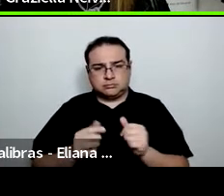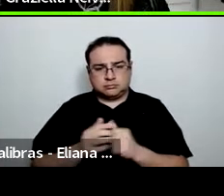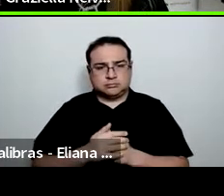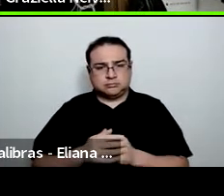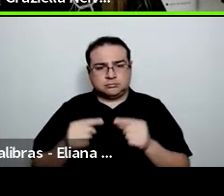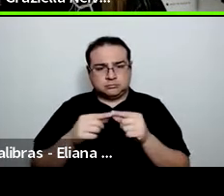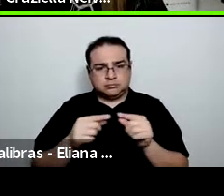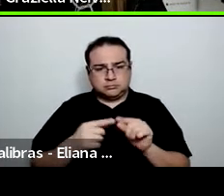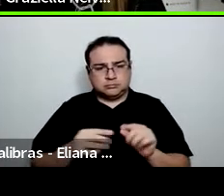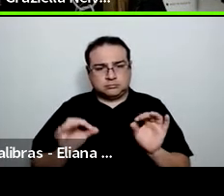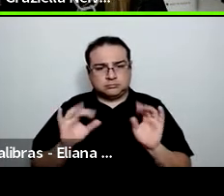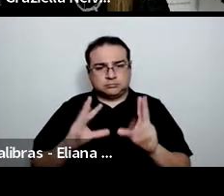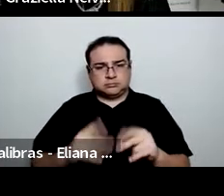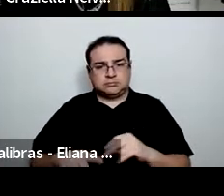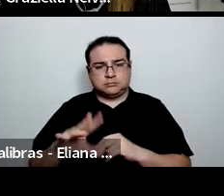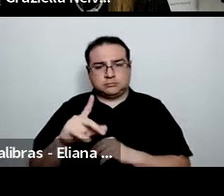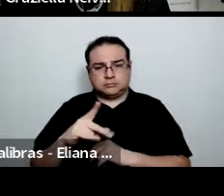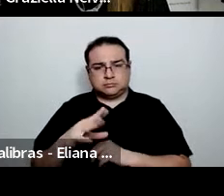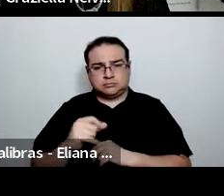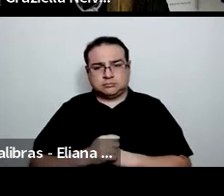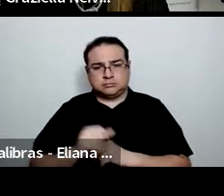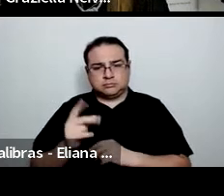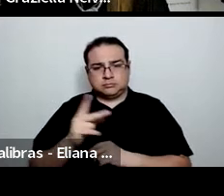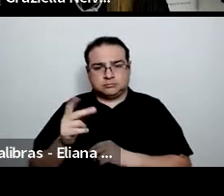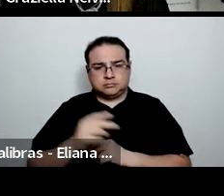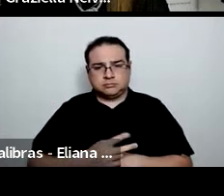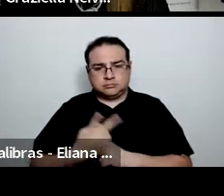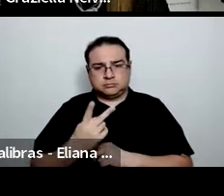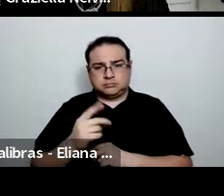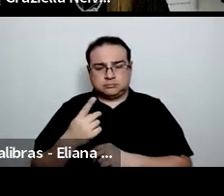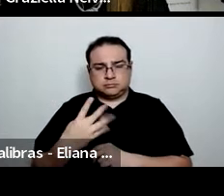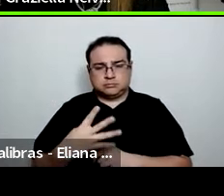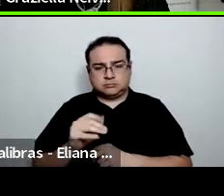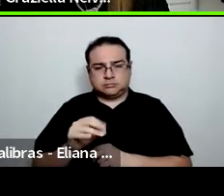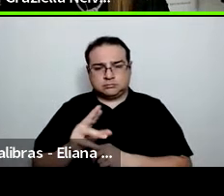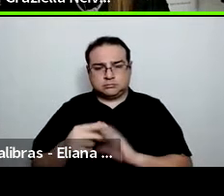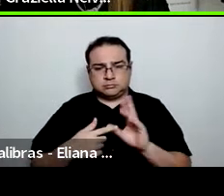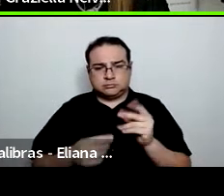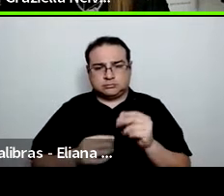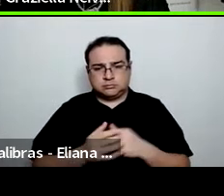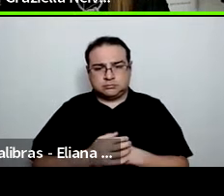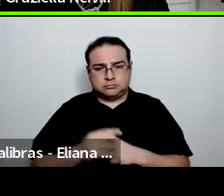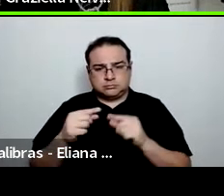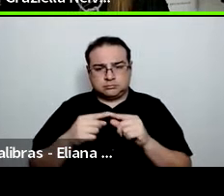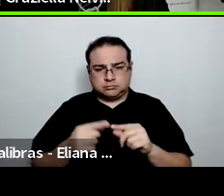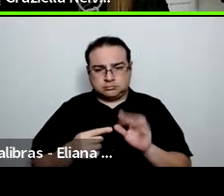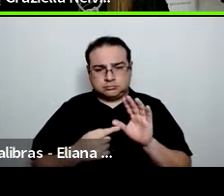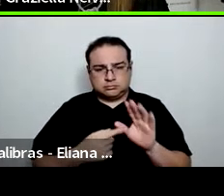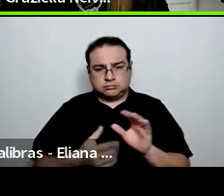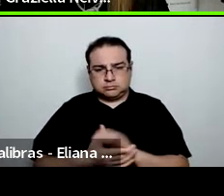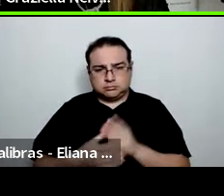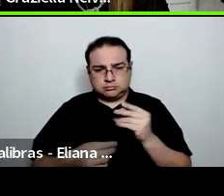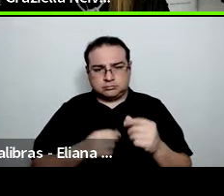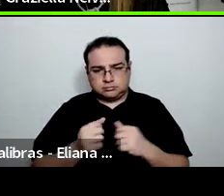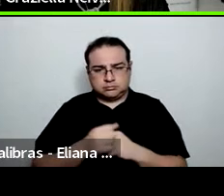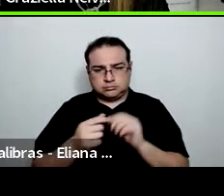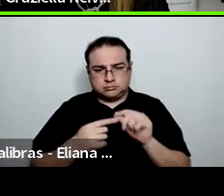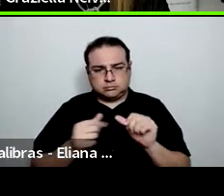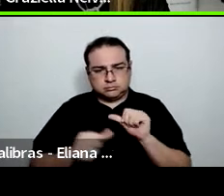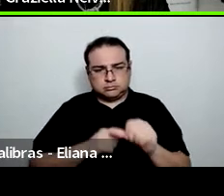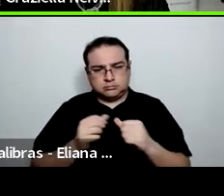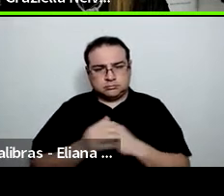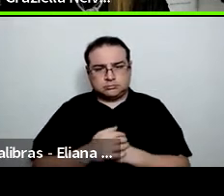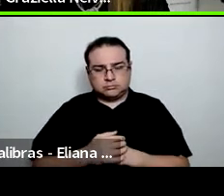identificada que integralizado só campanha no valor de 2.140 reais conforme expressamente consignado na sentença que se busca desconstituir